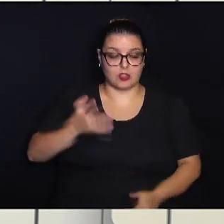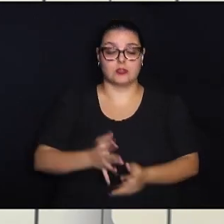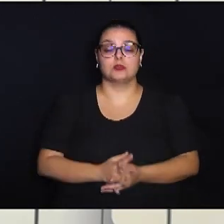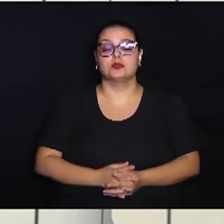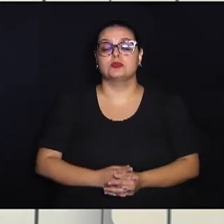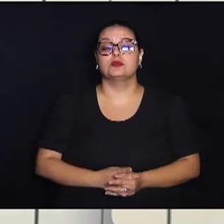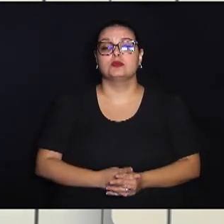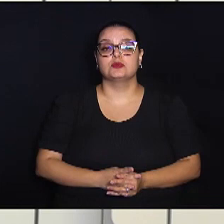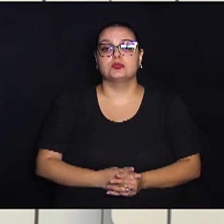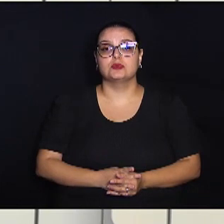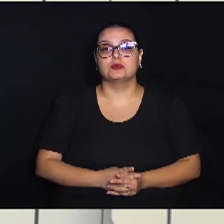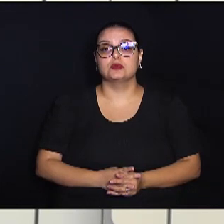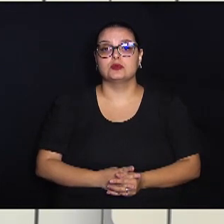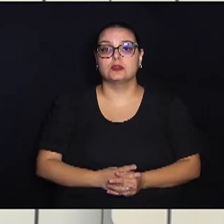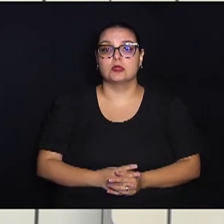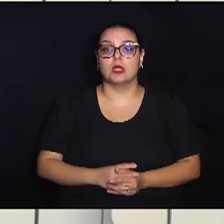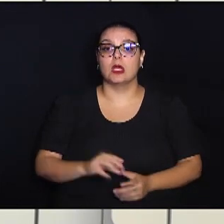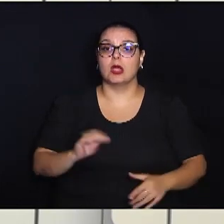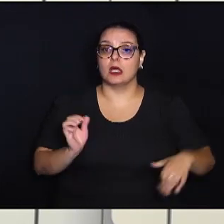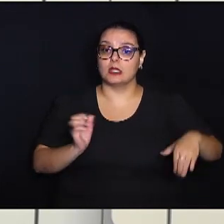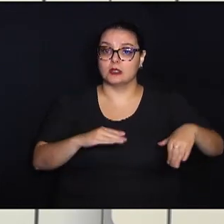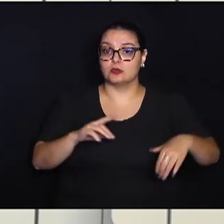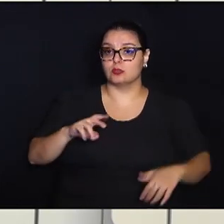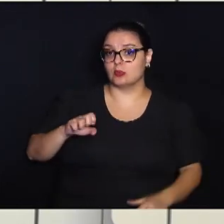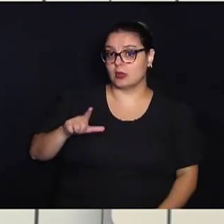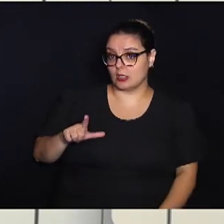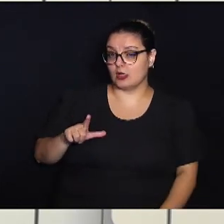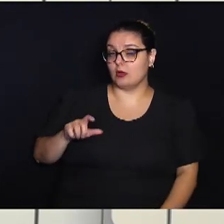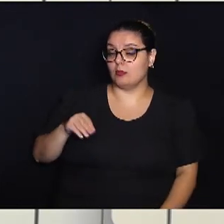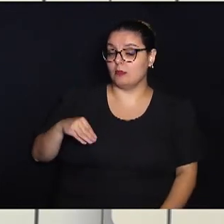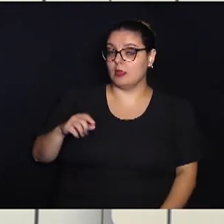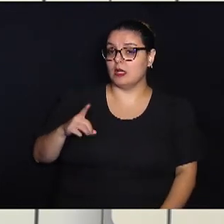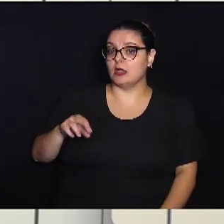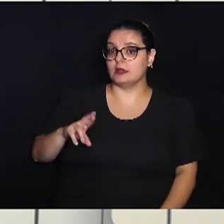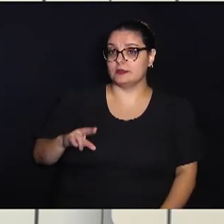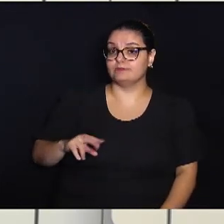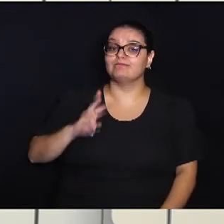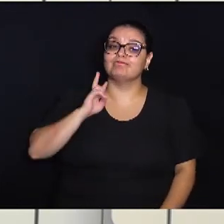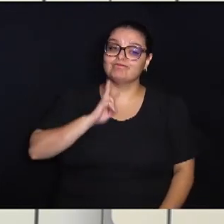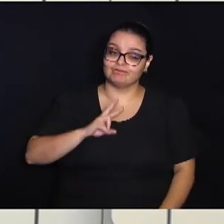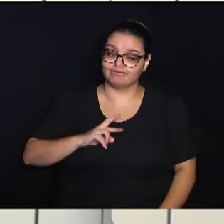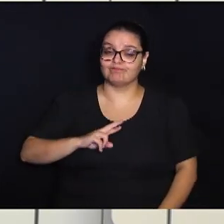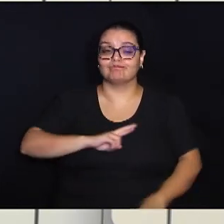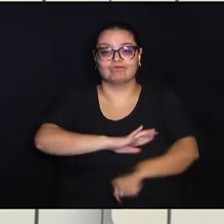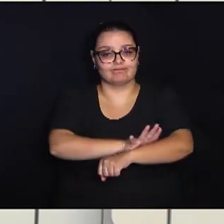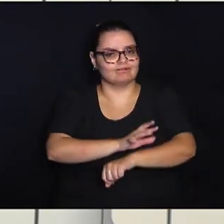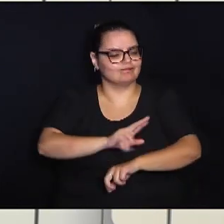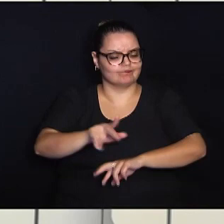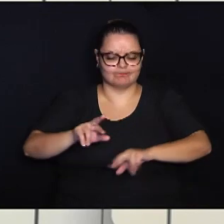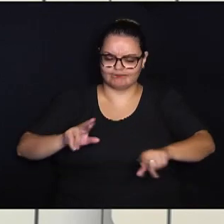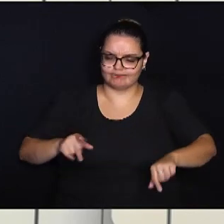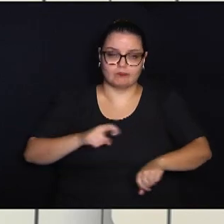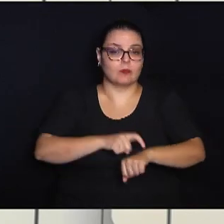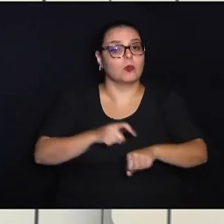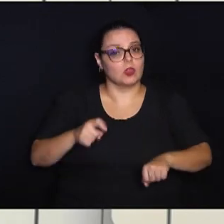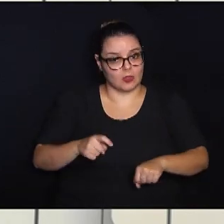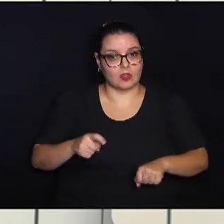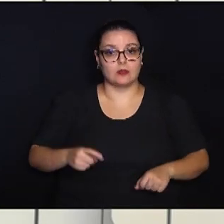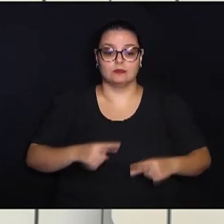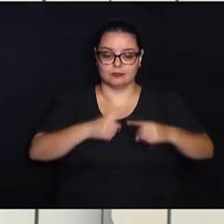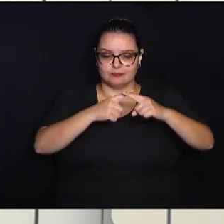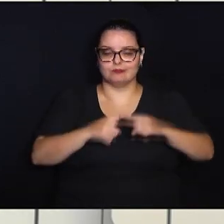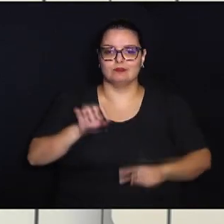Oliveira Júnior, atacante do Real Madrid, que foi vítima de racismo em diversas ocasiões em partidas na